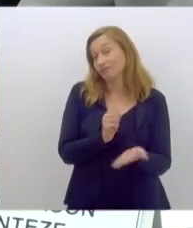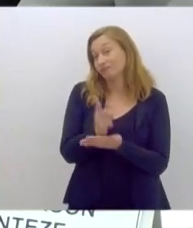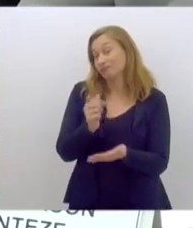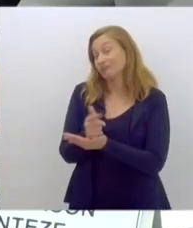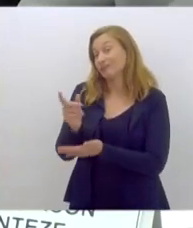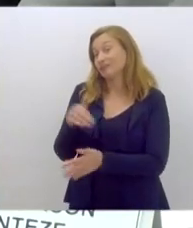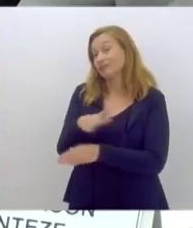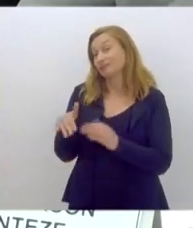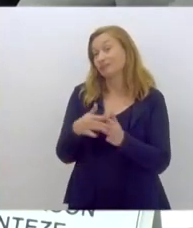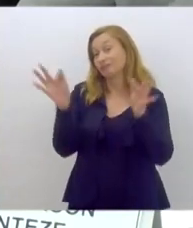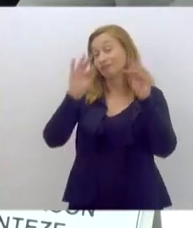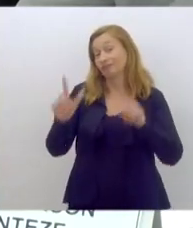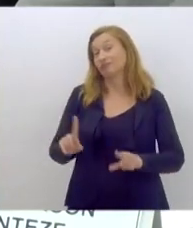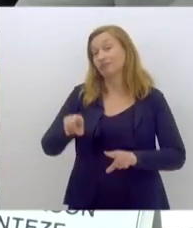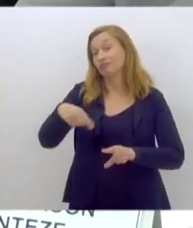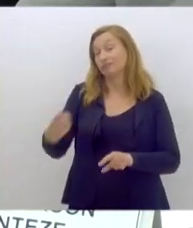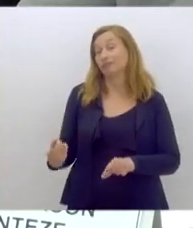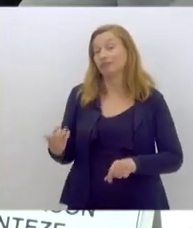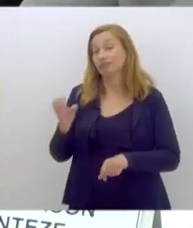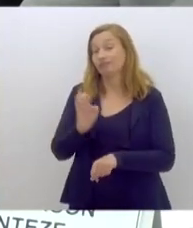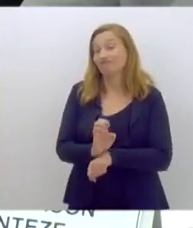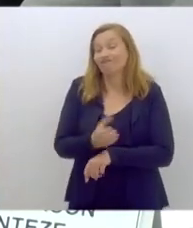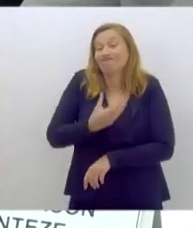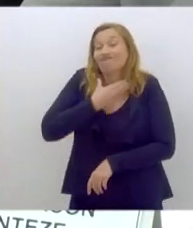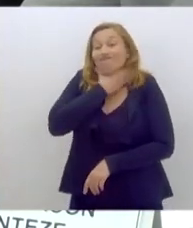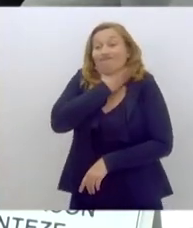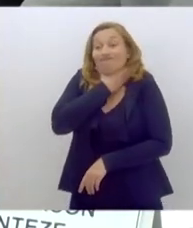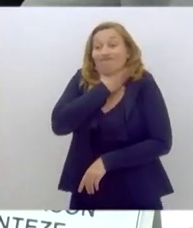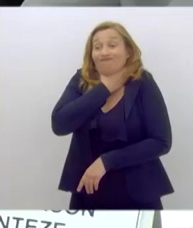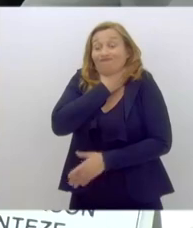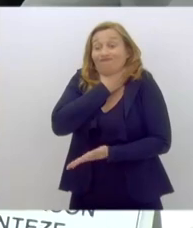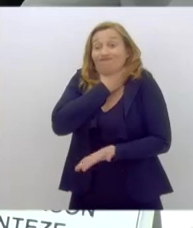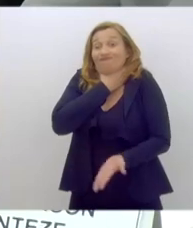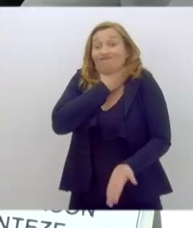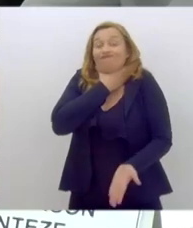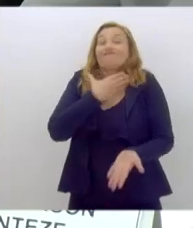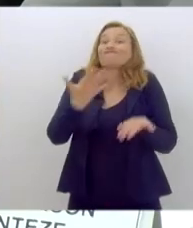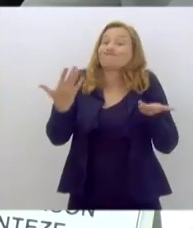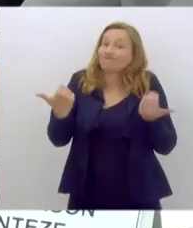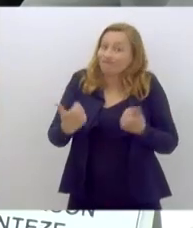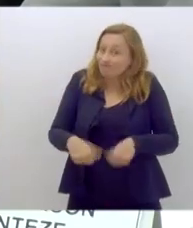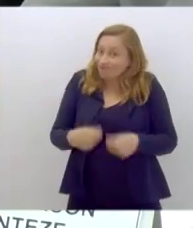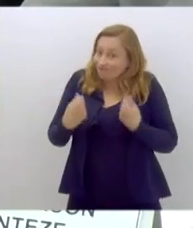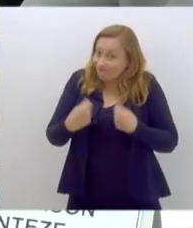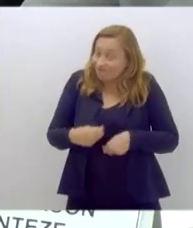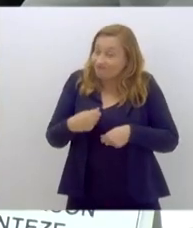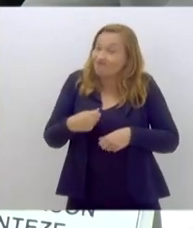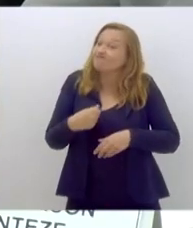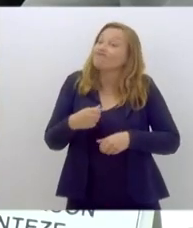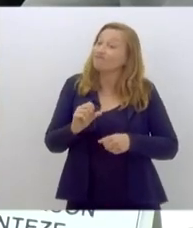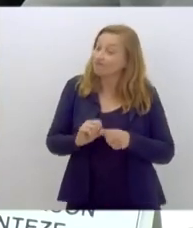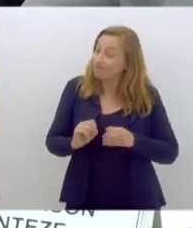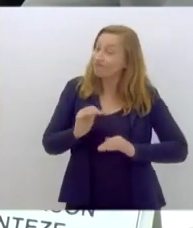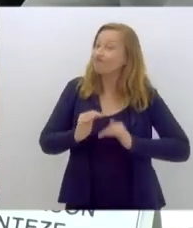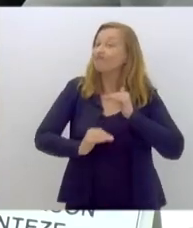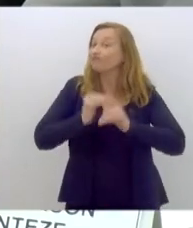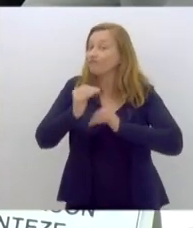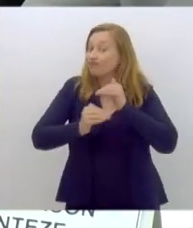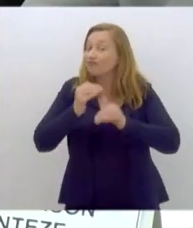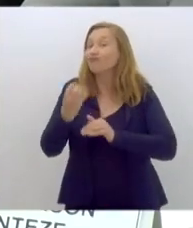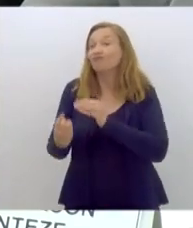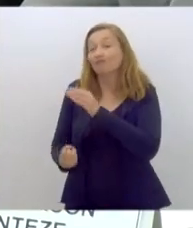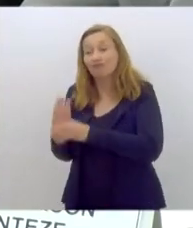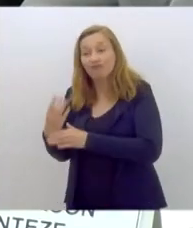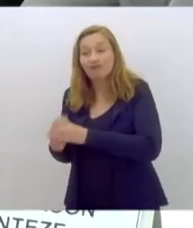e depois o estado entra num problema que nós chegamos até hoje é preciso que a gente faça desenvolvimento que a gente produz